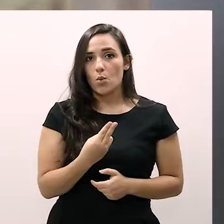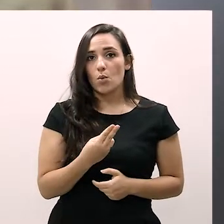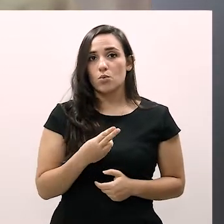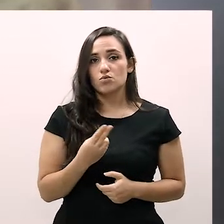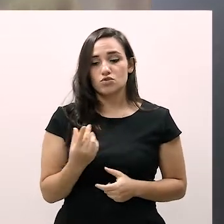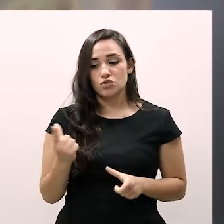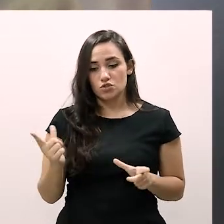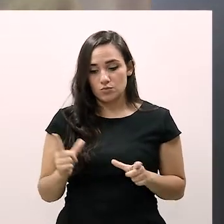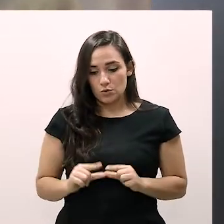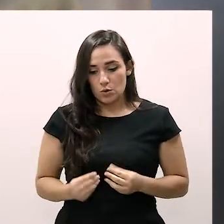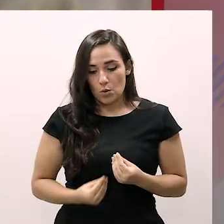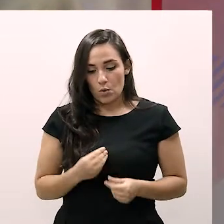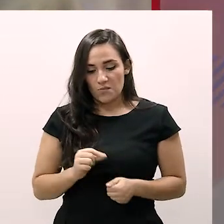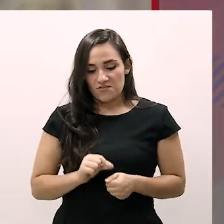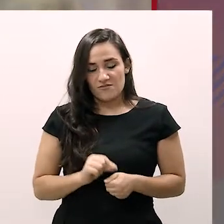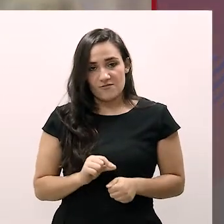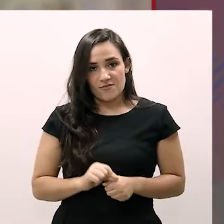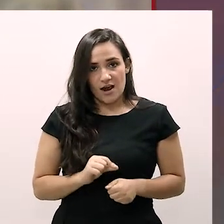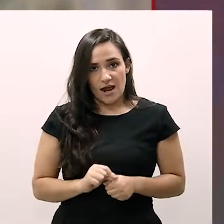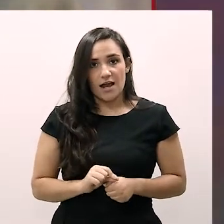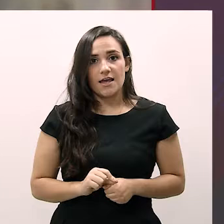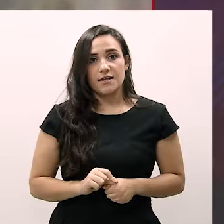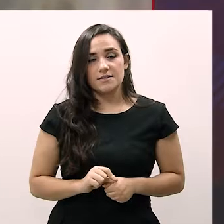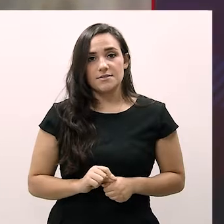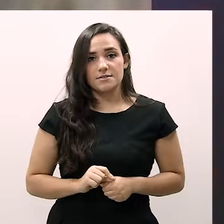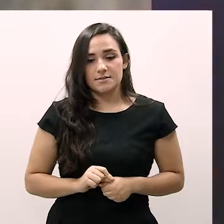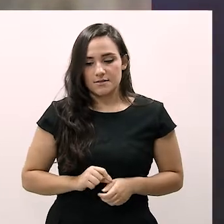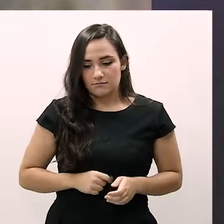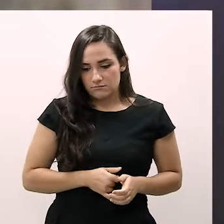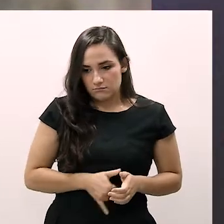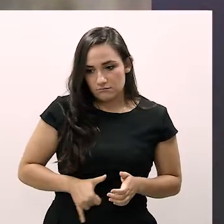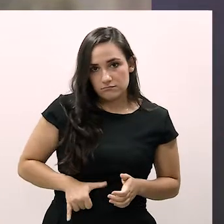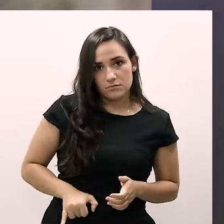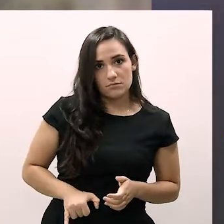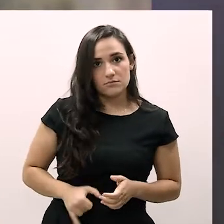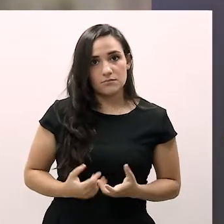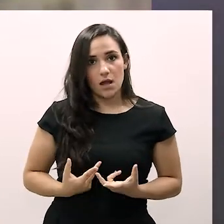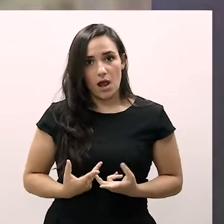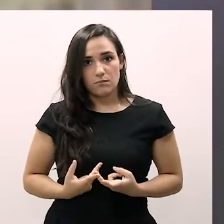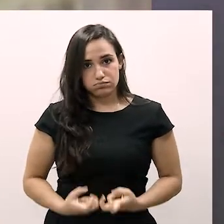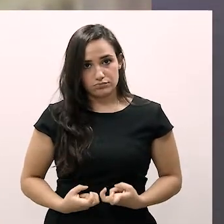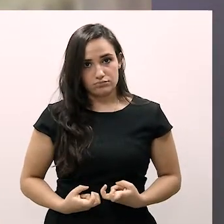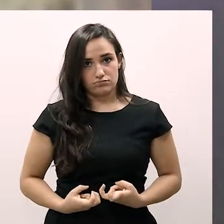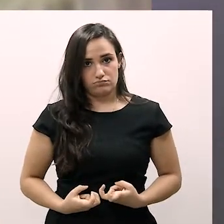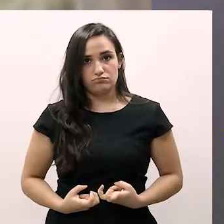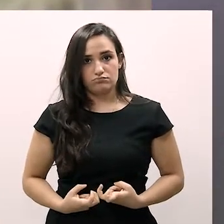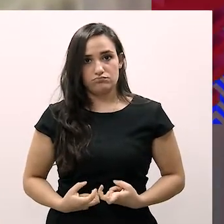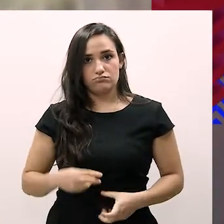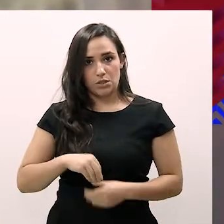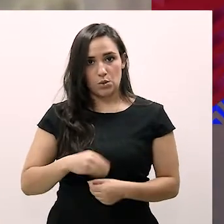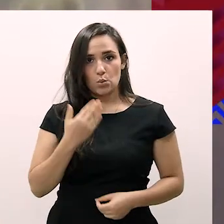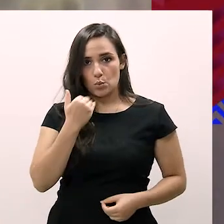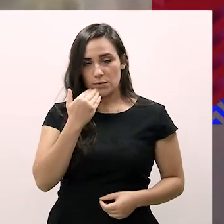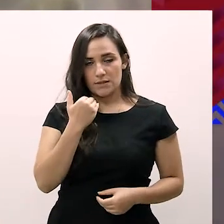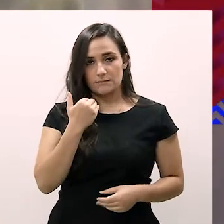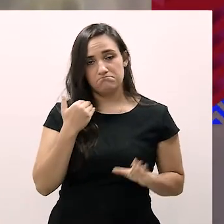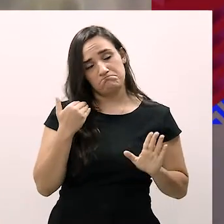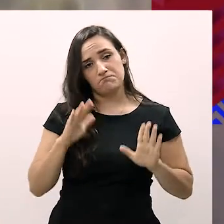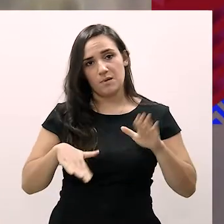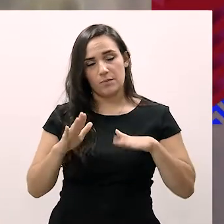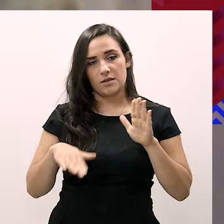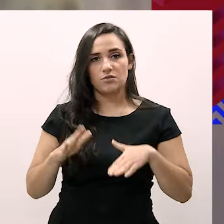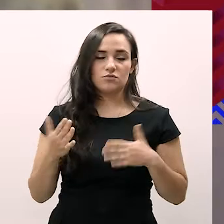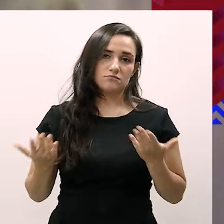que mesclam restrição e desabsorção, ou procedimentos puramente restritivos. Agora não mais, mas